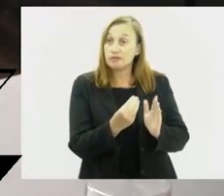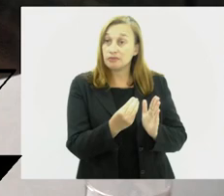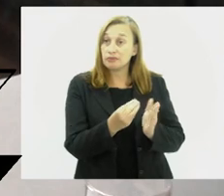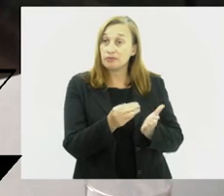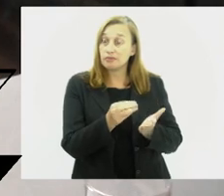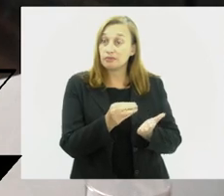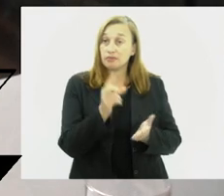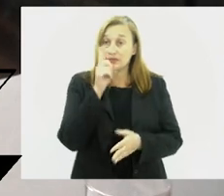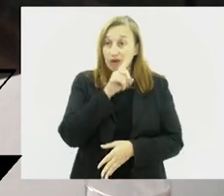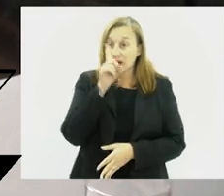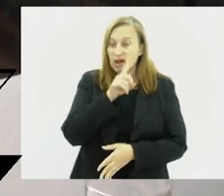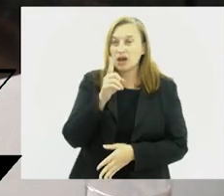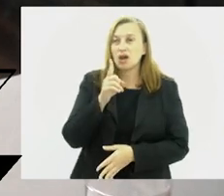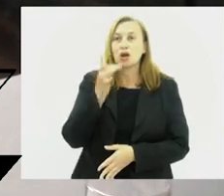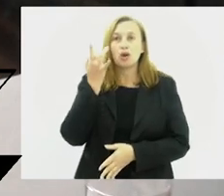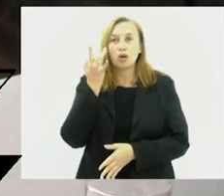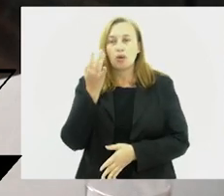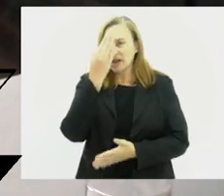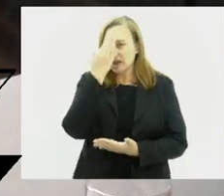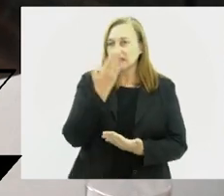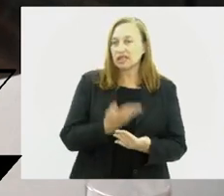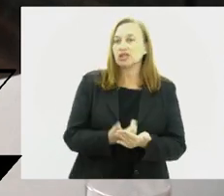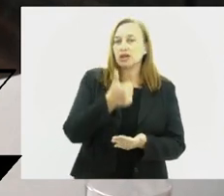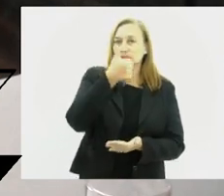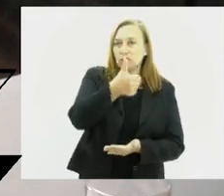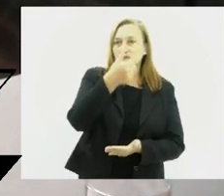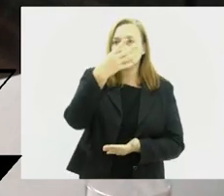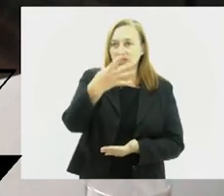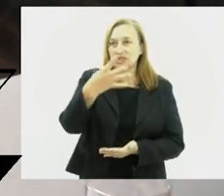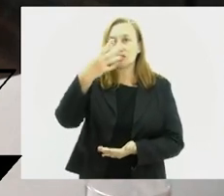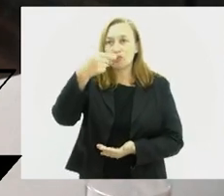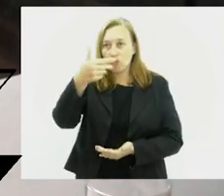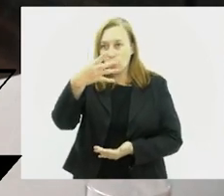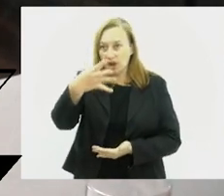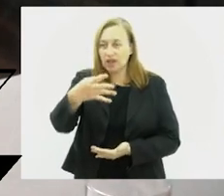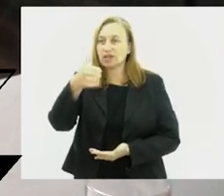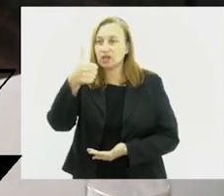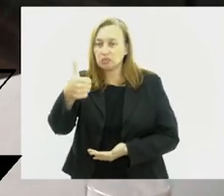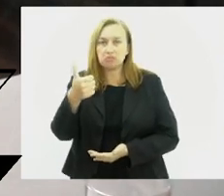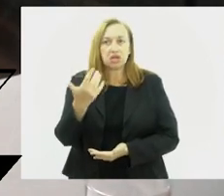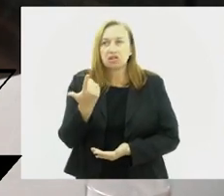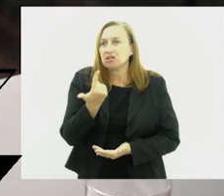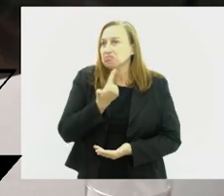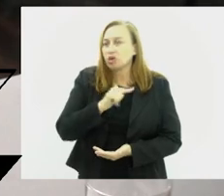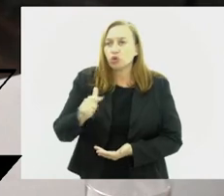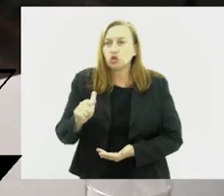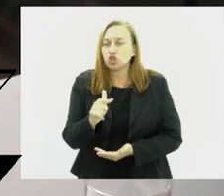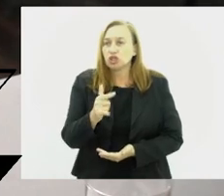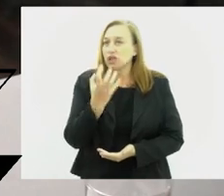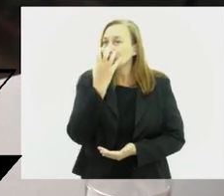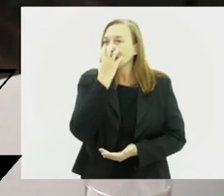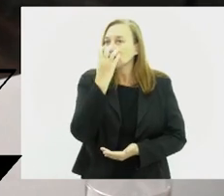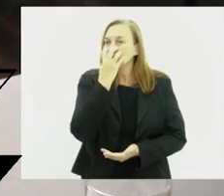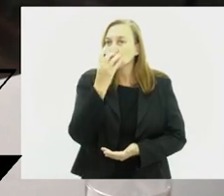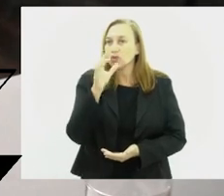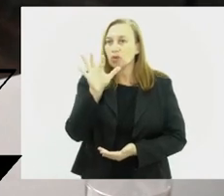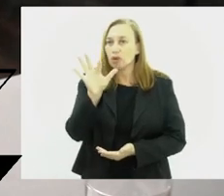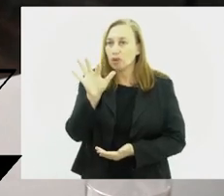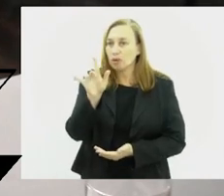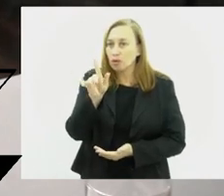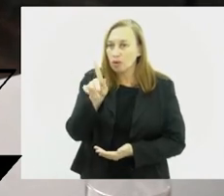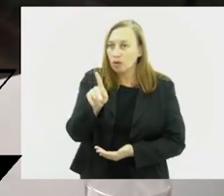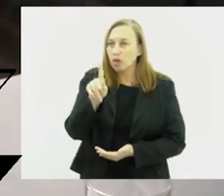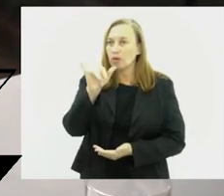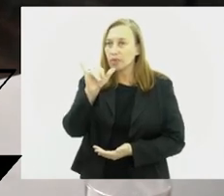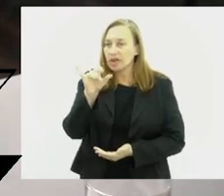acredito que em 1941 nem existia cachorro pitbull de grandes raças no nosso país.